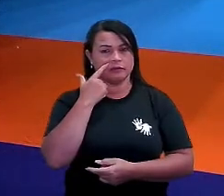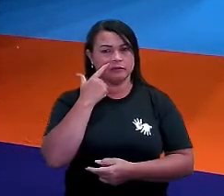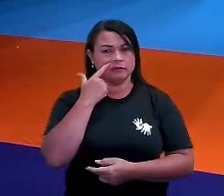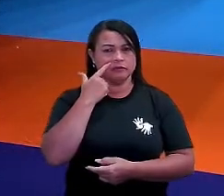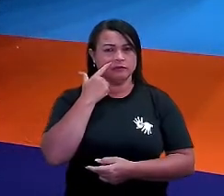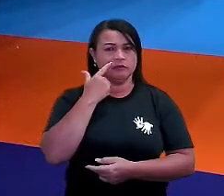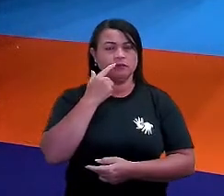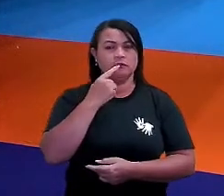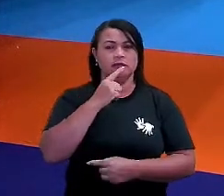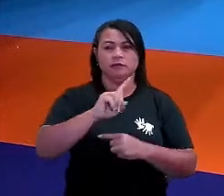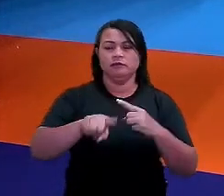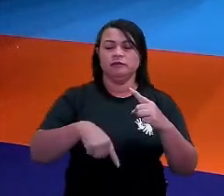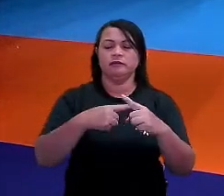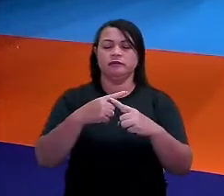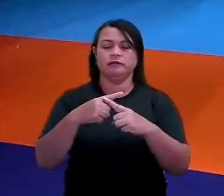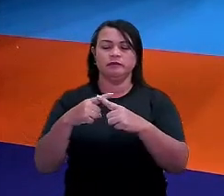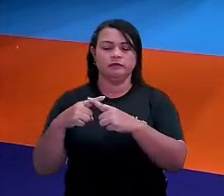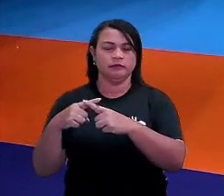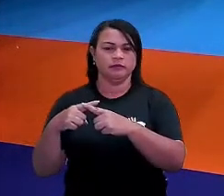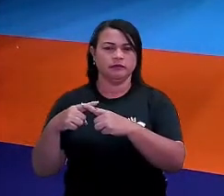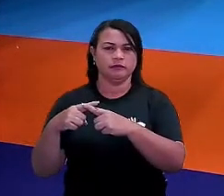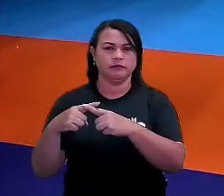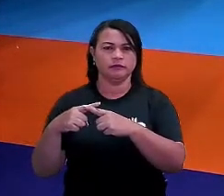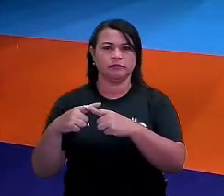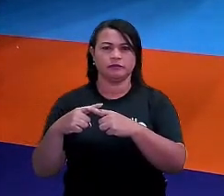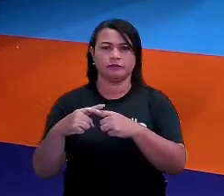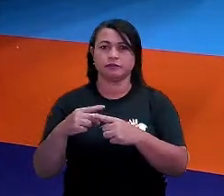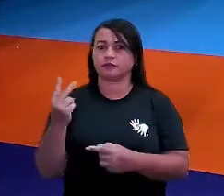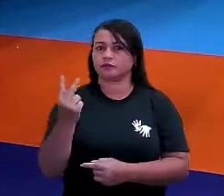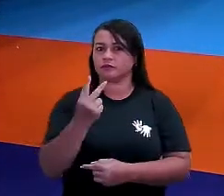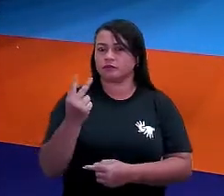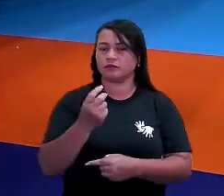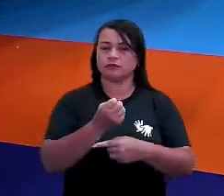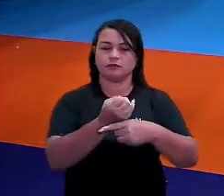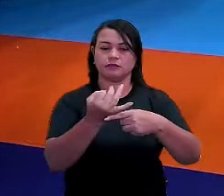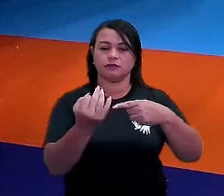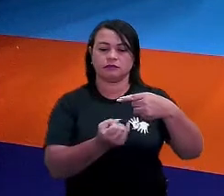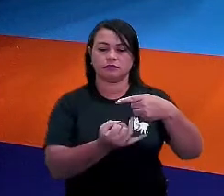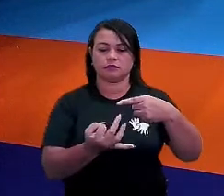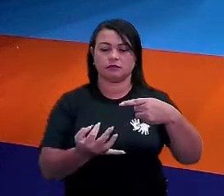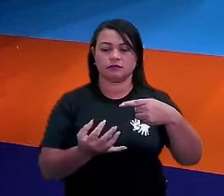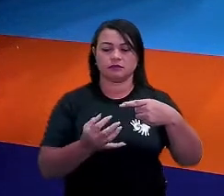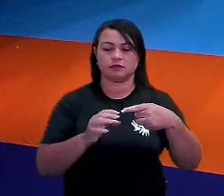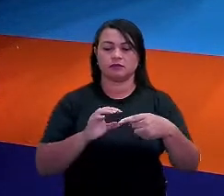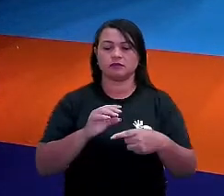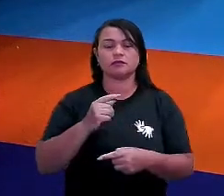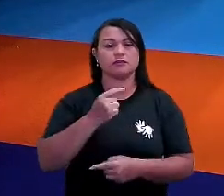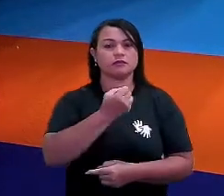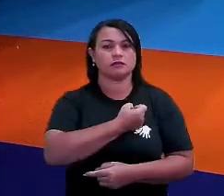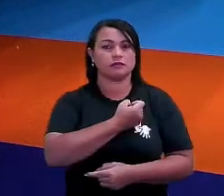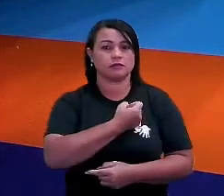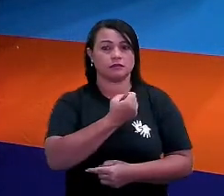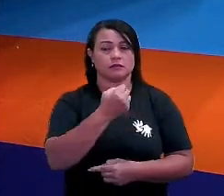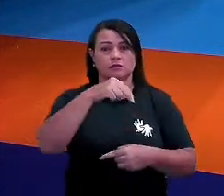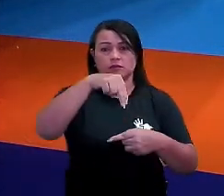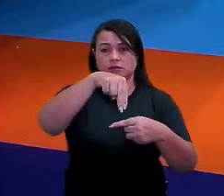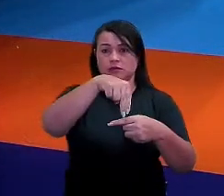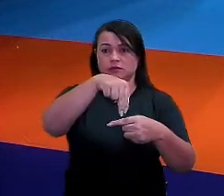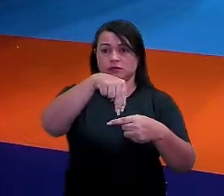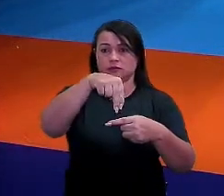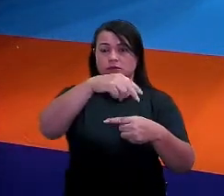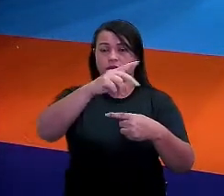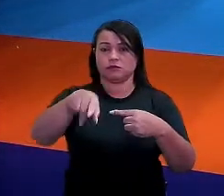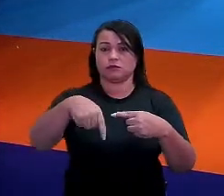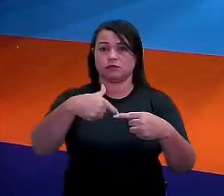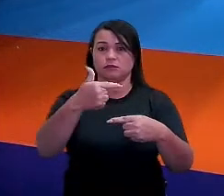sendo multiplicado, né? Se a gente está multiplicando as duas frações, eu vou pegar os dois numeradores, 2 vezes 9,